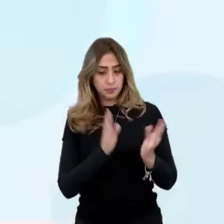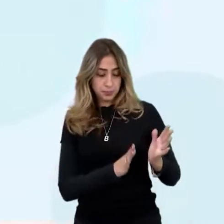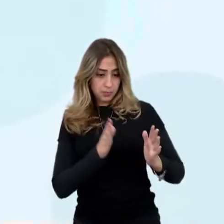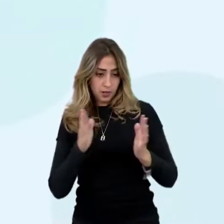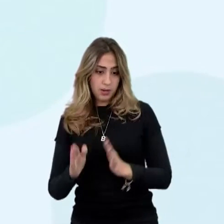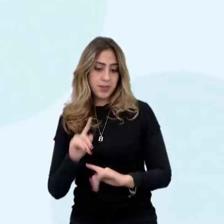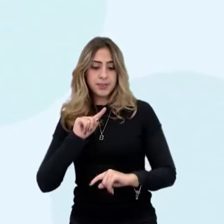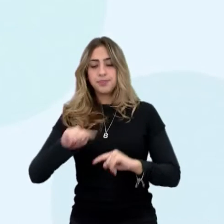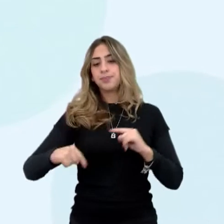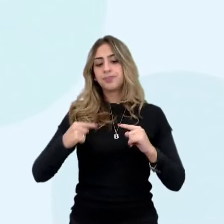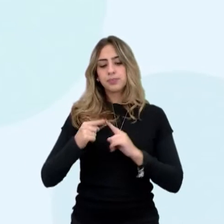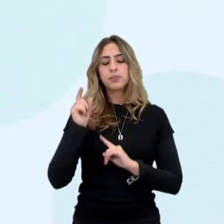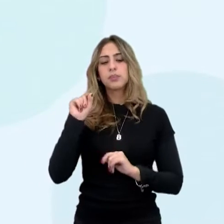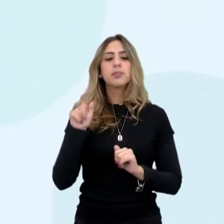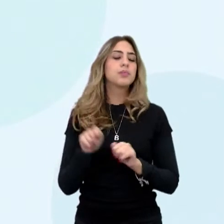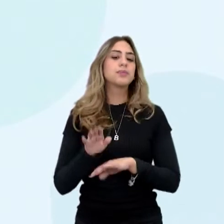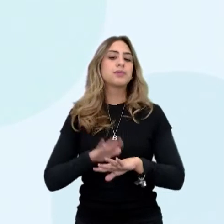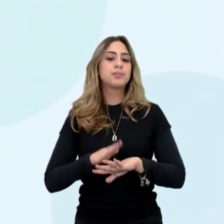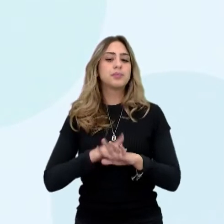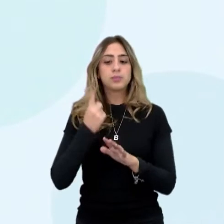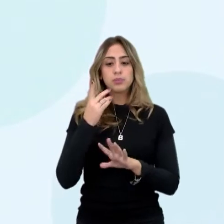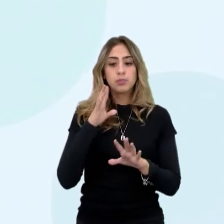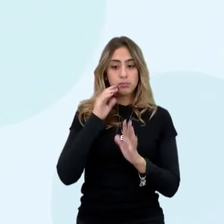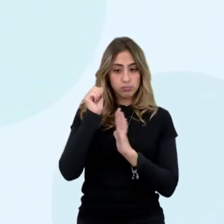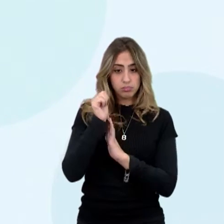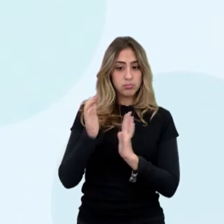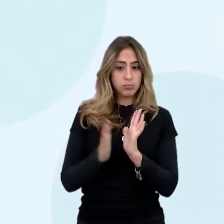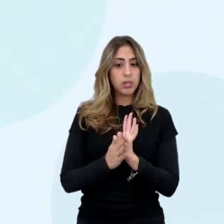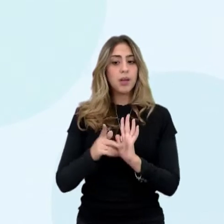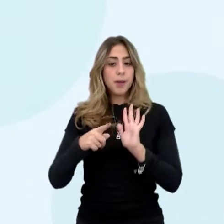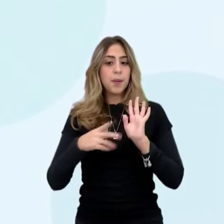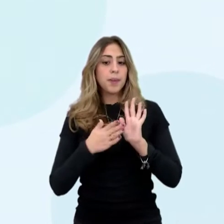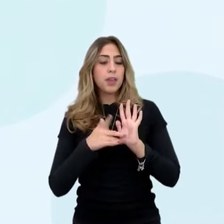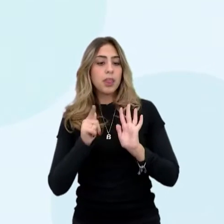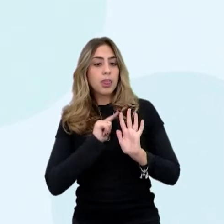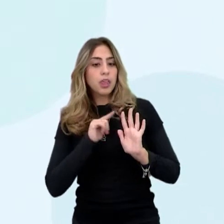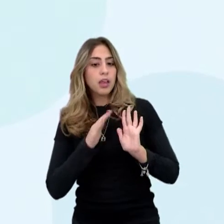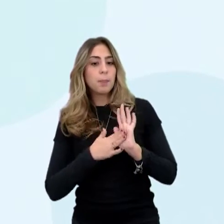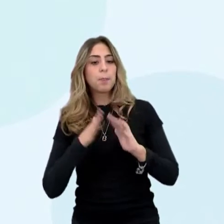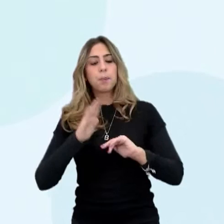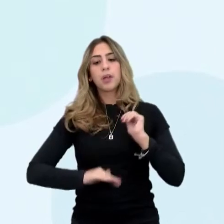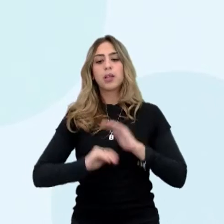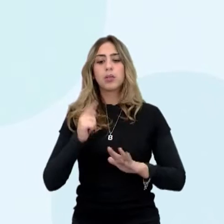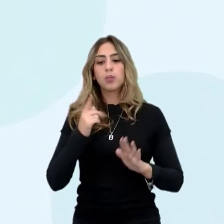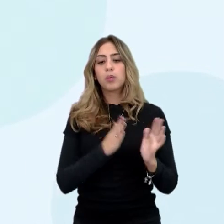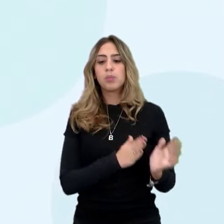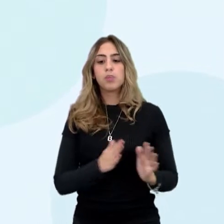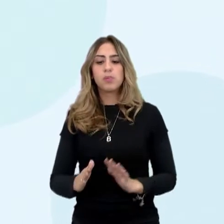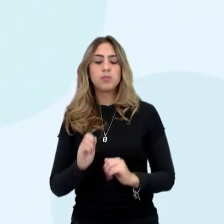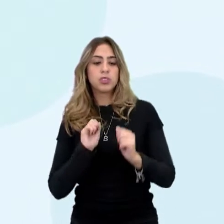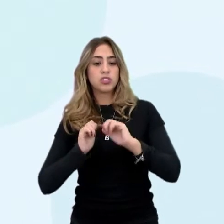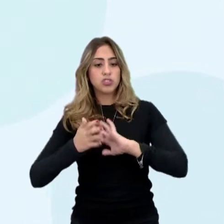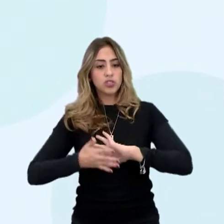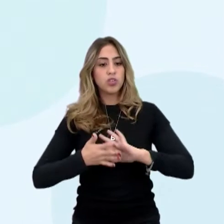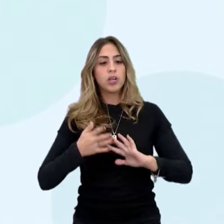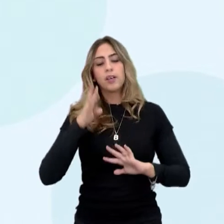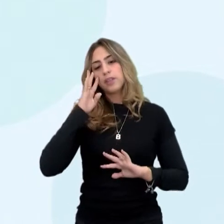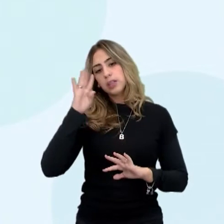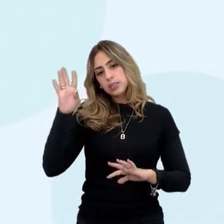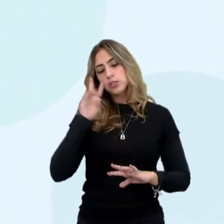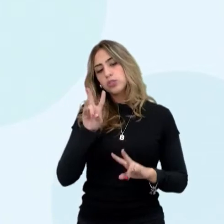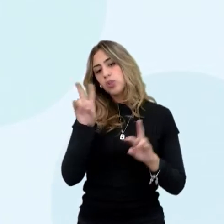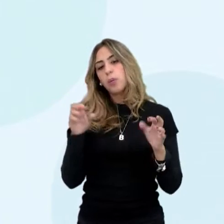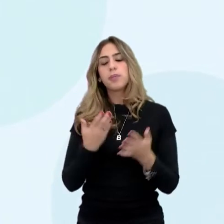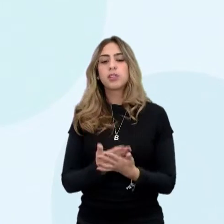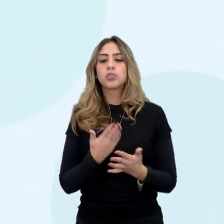o objetivo é realizar uma atividade que proporcione na prática um processo ativo e reflexivo sobre o